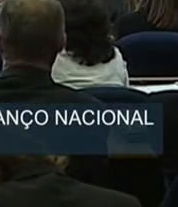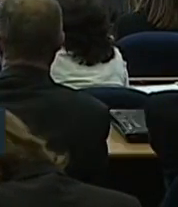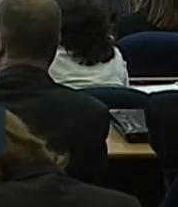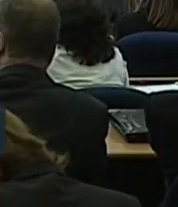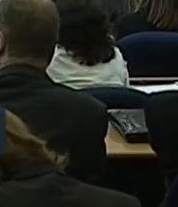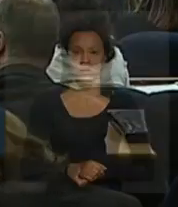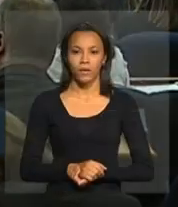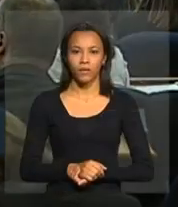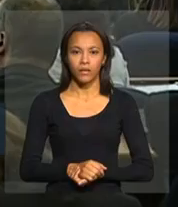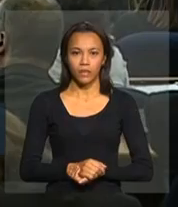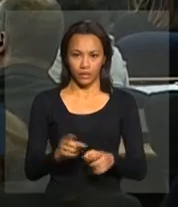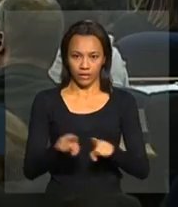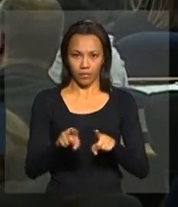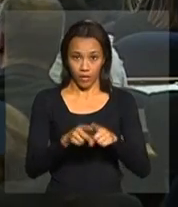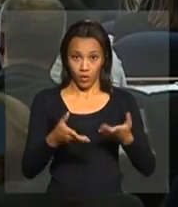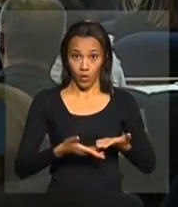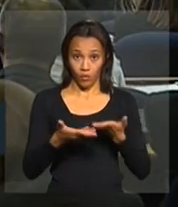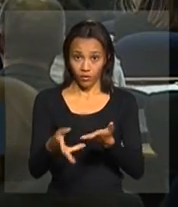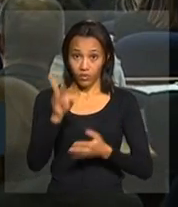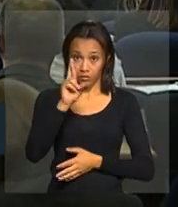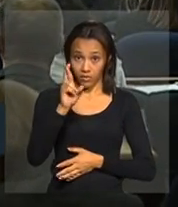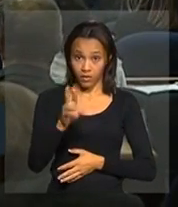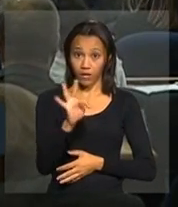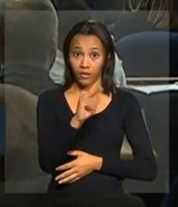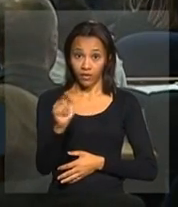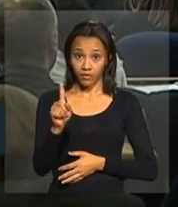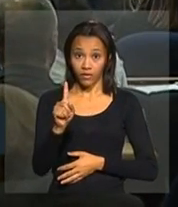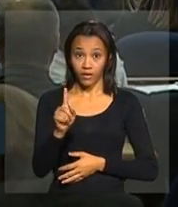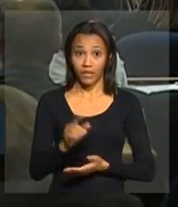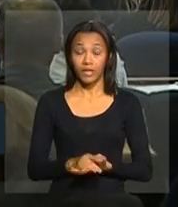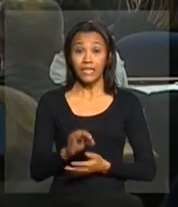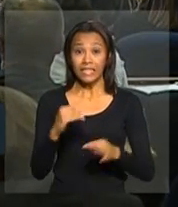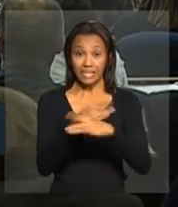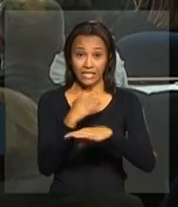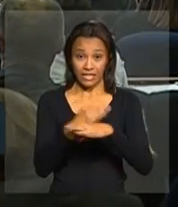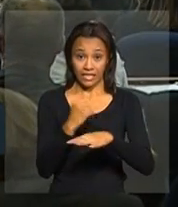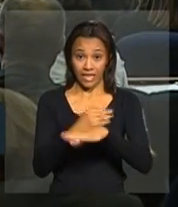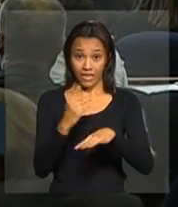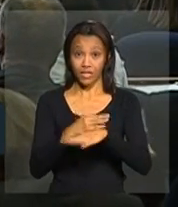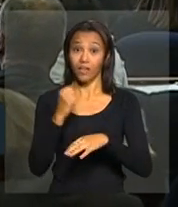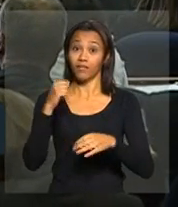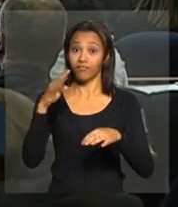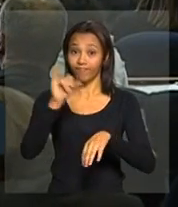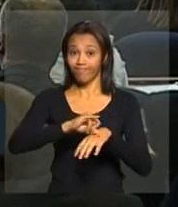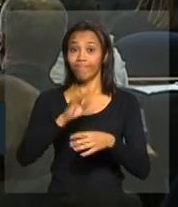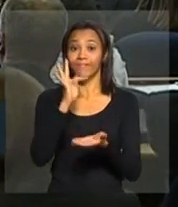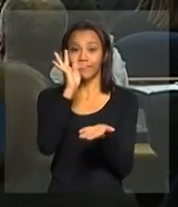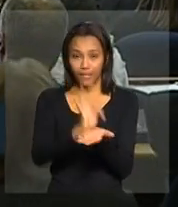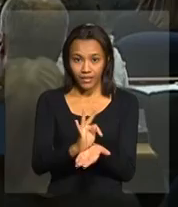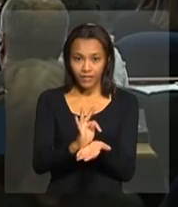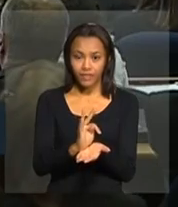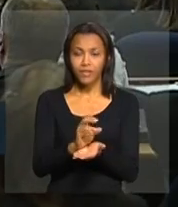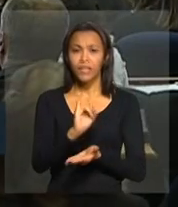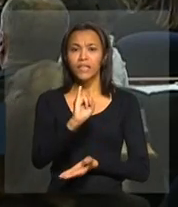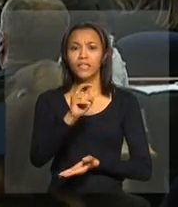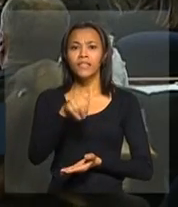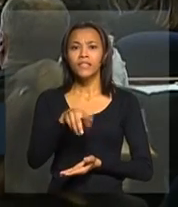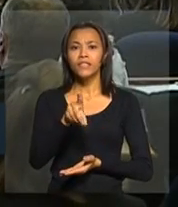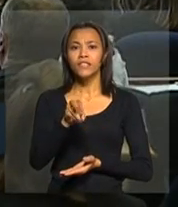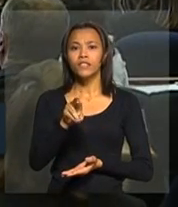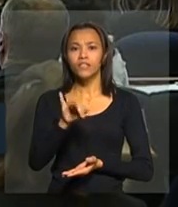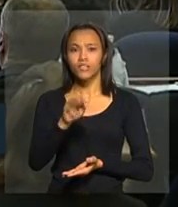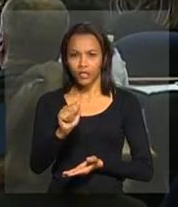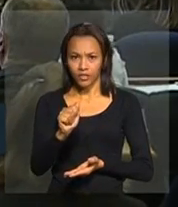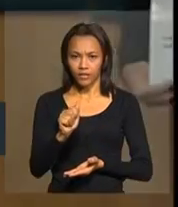Convidamos agora, representando a TV Cidade Verde, da cidade de Teresina, a senhora Indira Gomes de